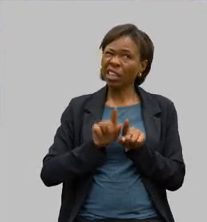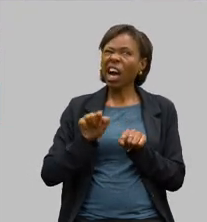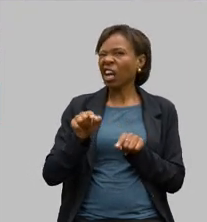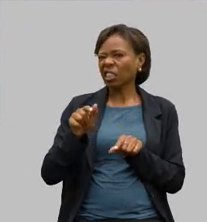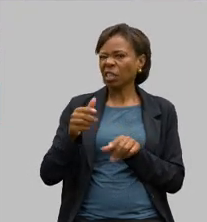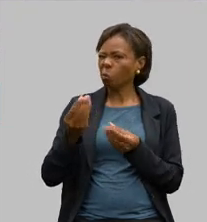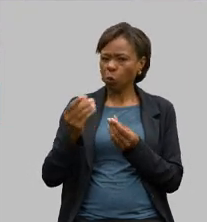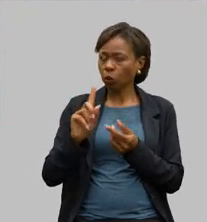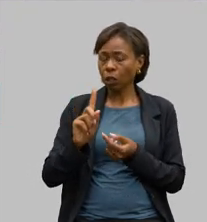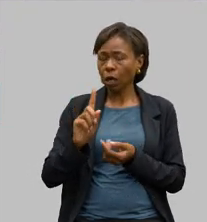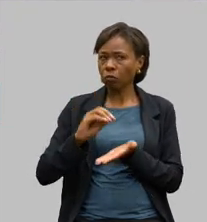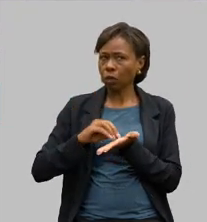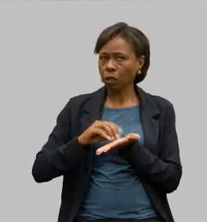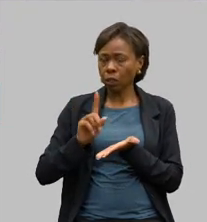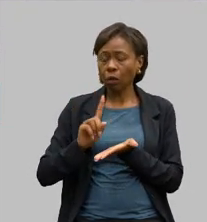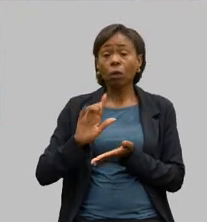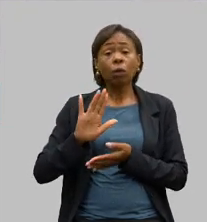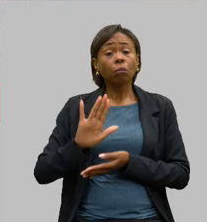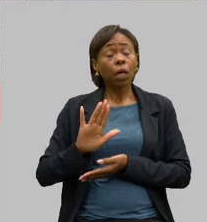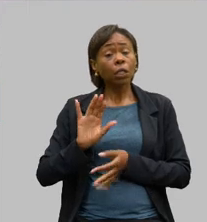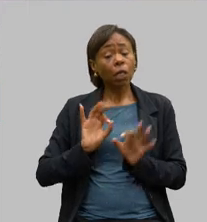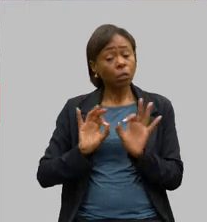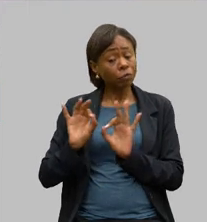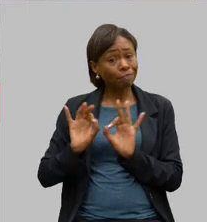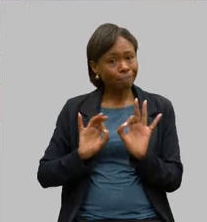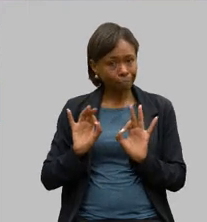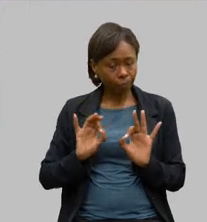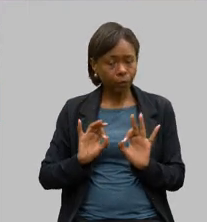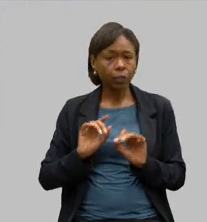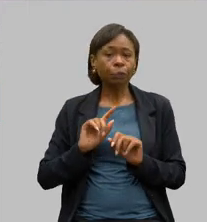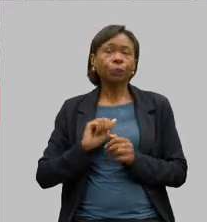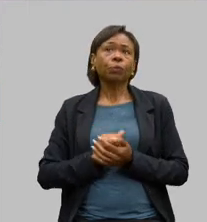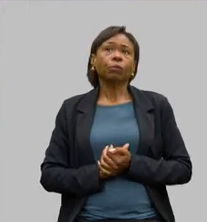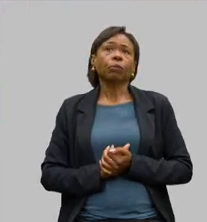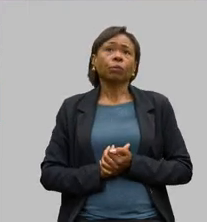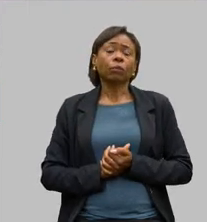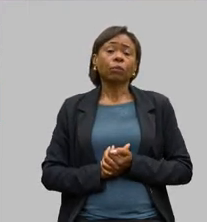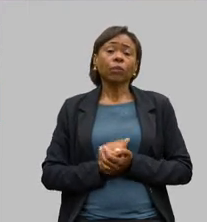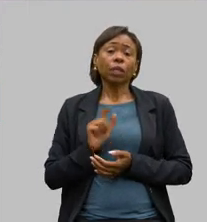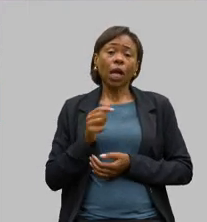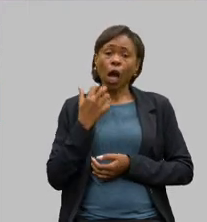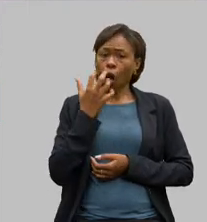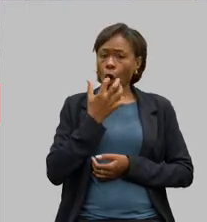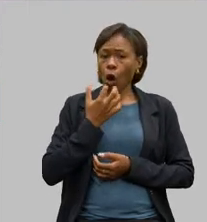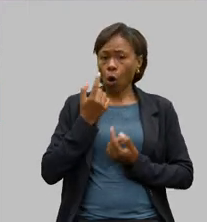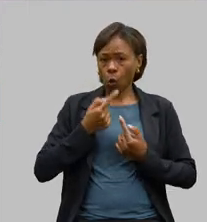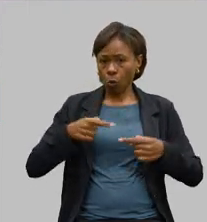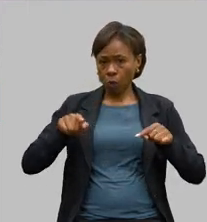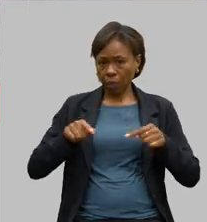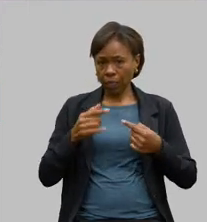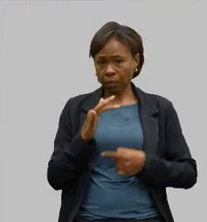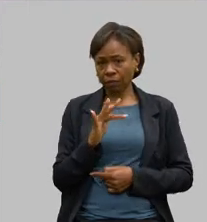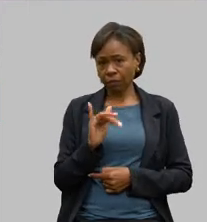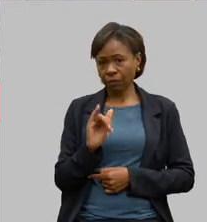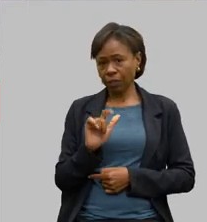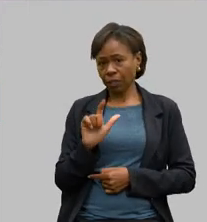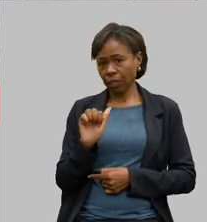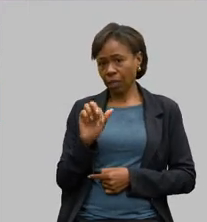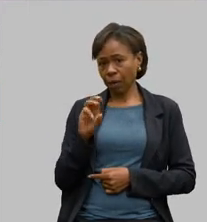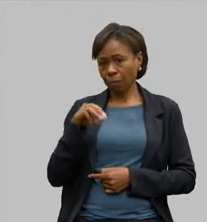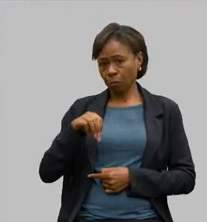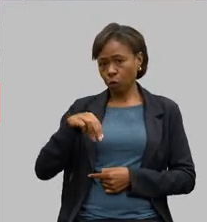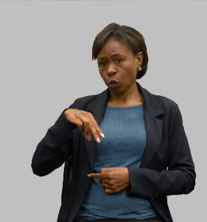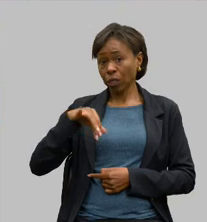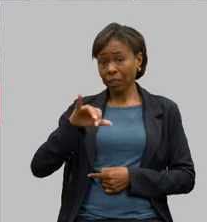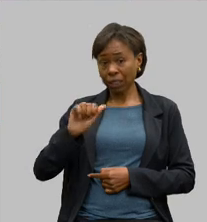Eh então isso tá sendo feito eh com relação à filarmônica ela ela já é privada né